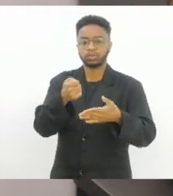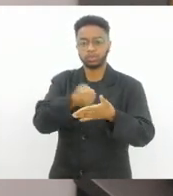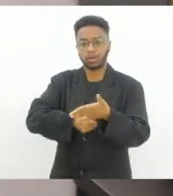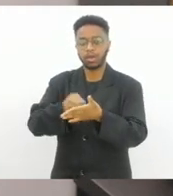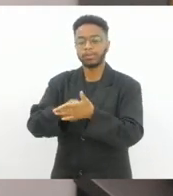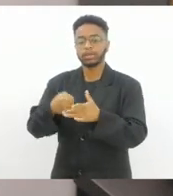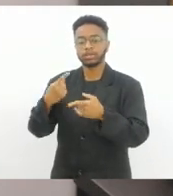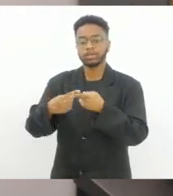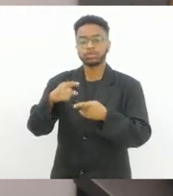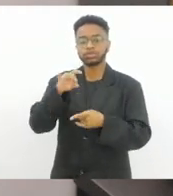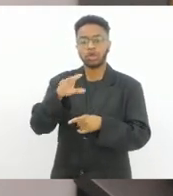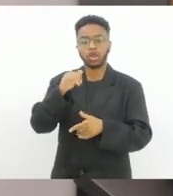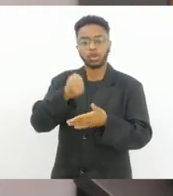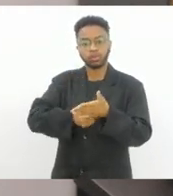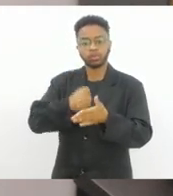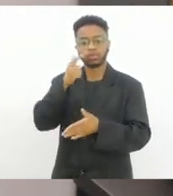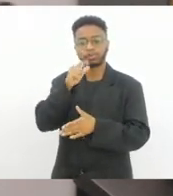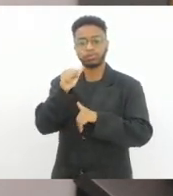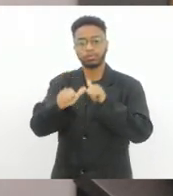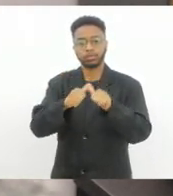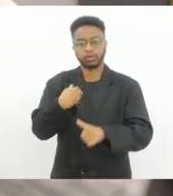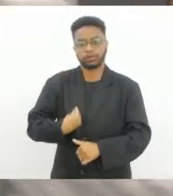a luta muda a vida.